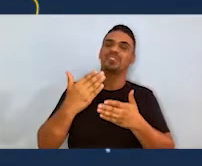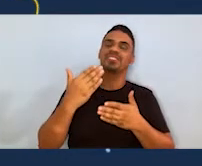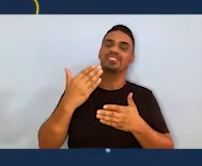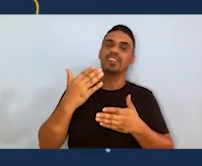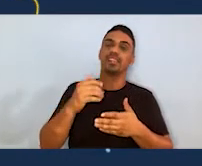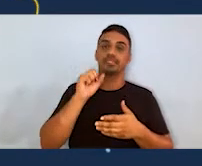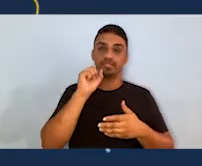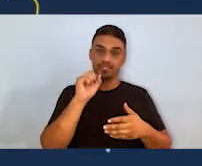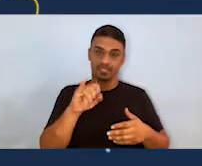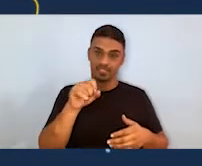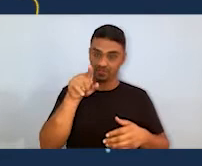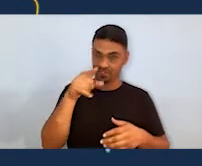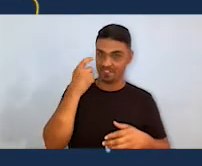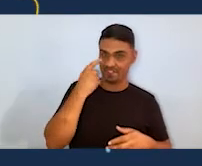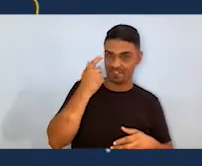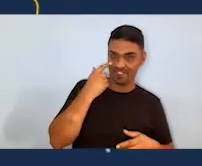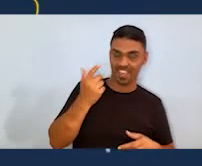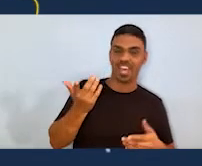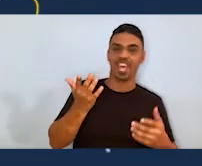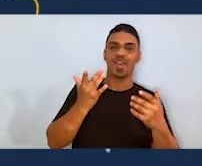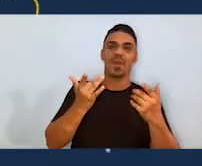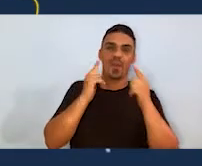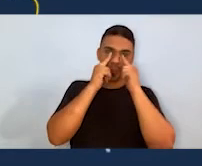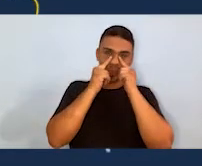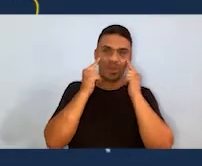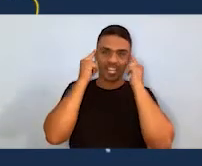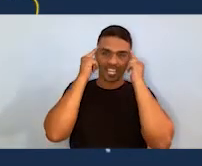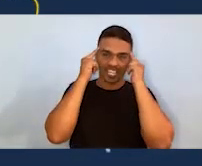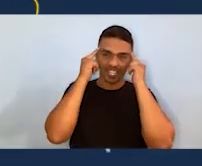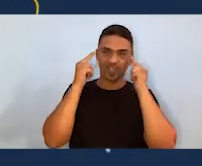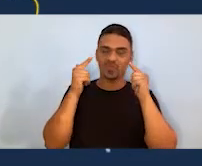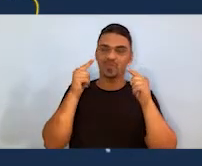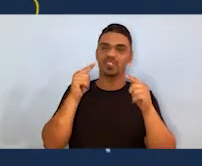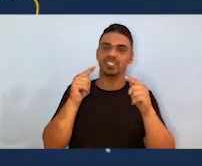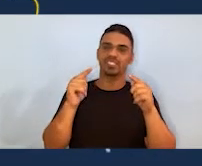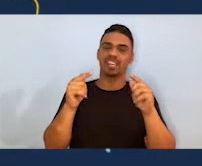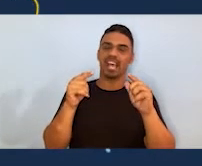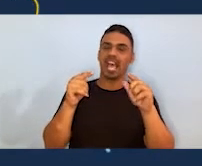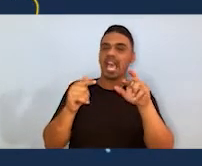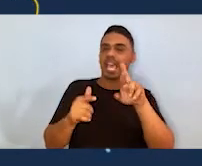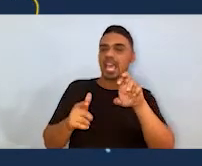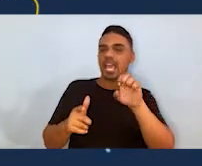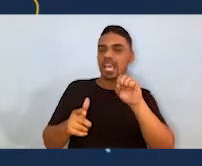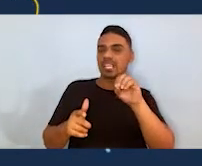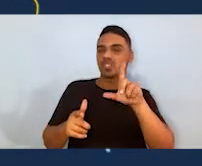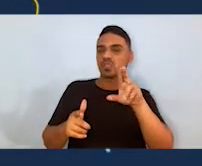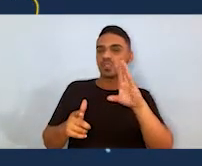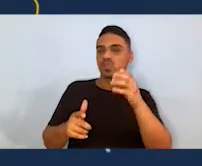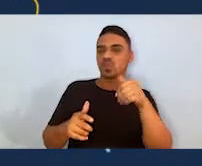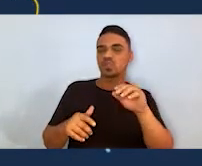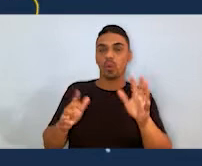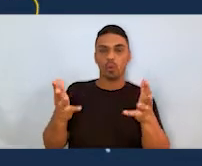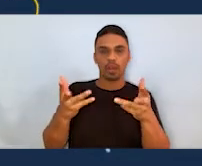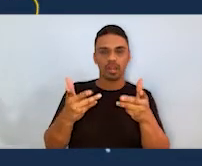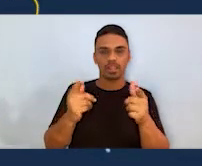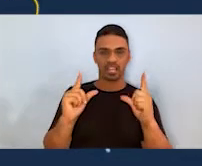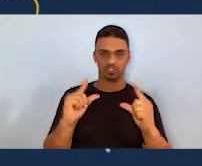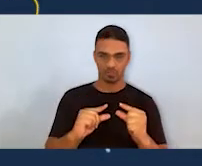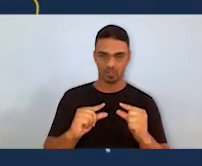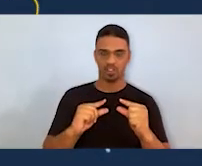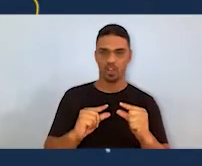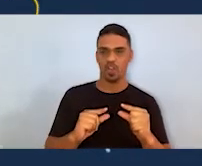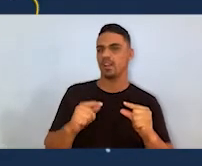Então, vocês veem assim, se você colocar os olhinhos e tal, principalmente trabalhando numa resolução menor, você não precisa ter aquela noção profunda de